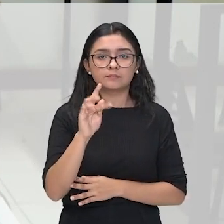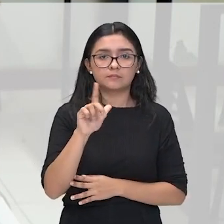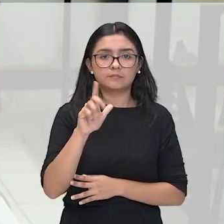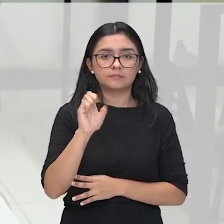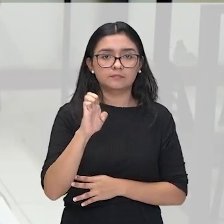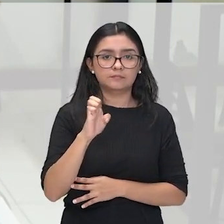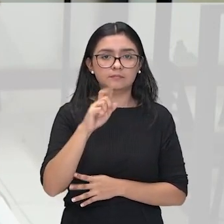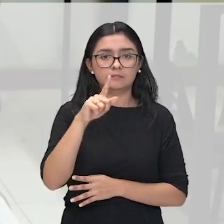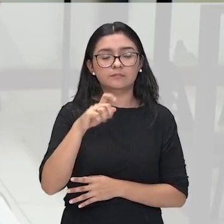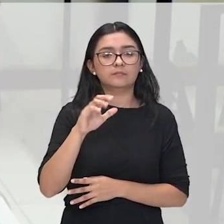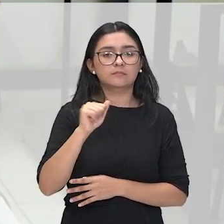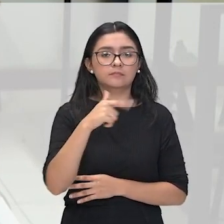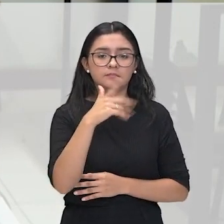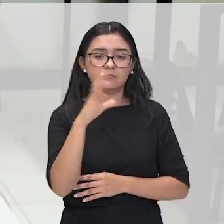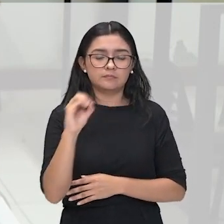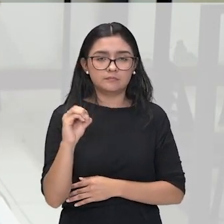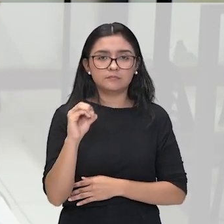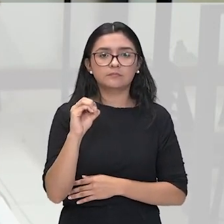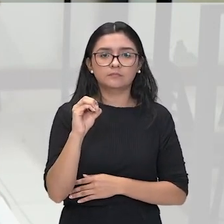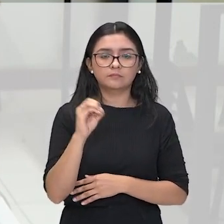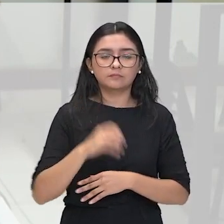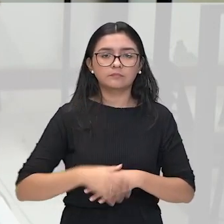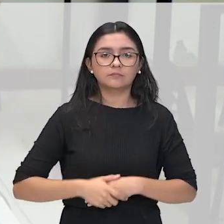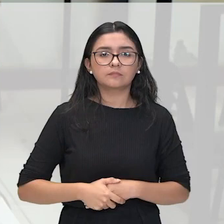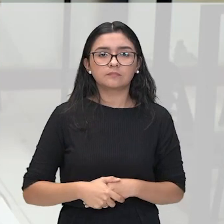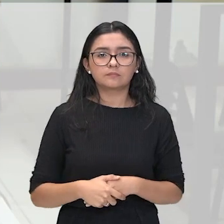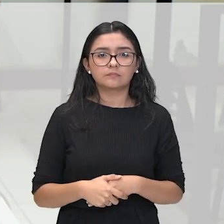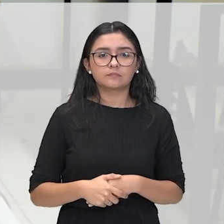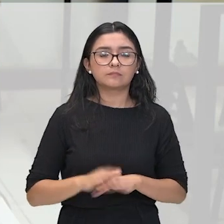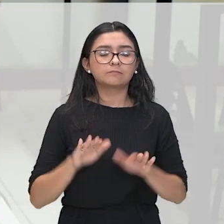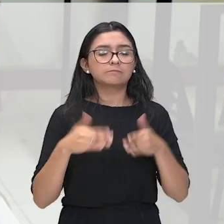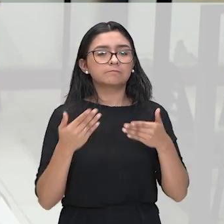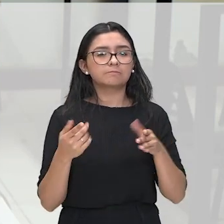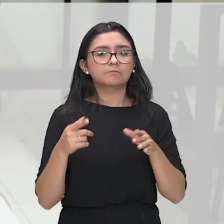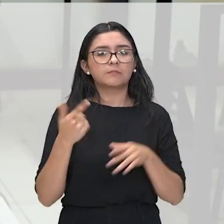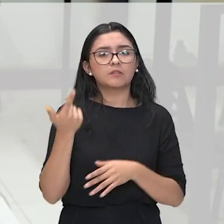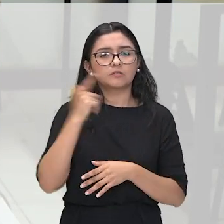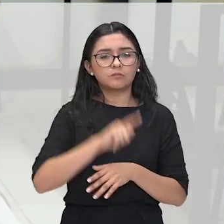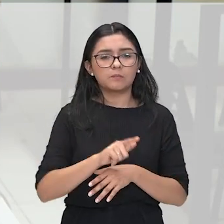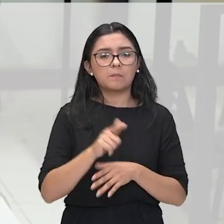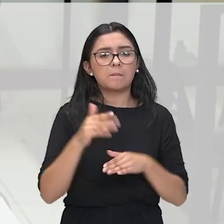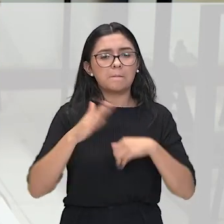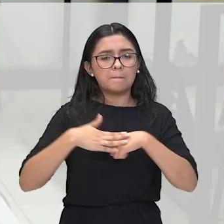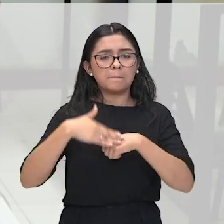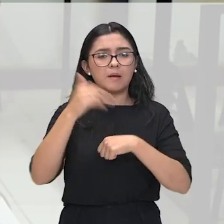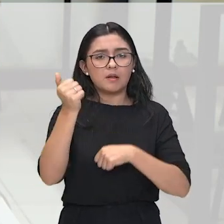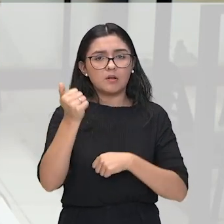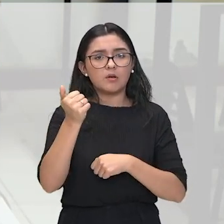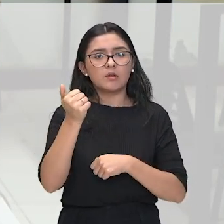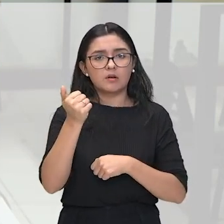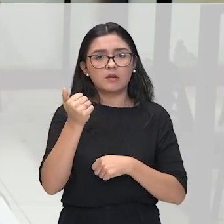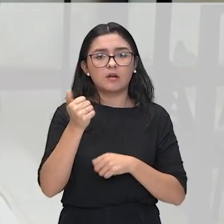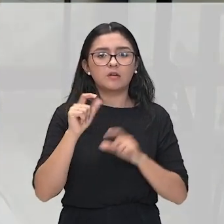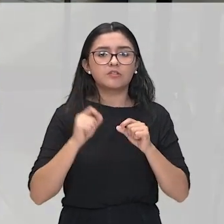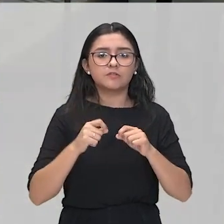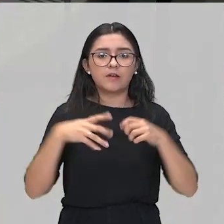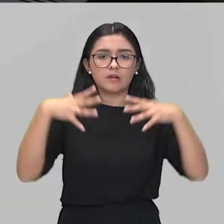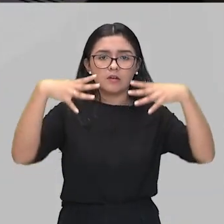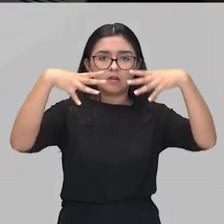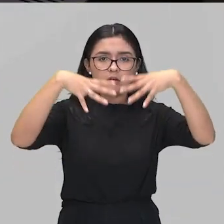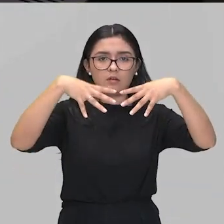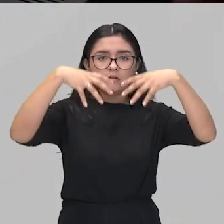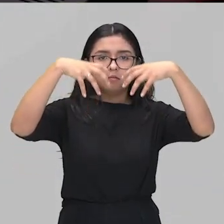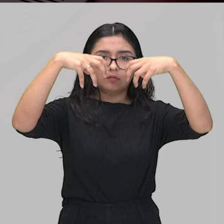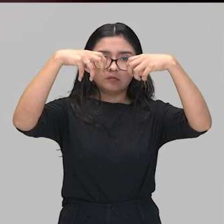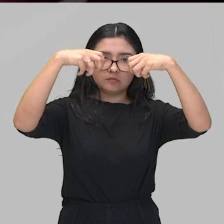é igual ao ângulo refletido. Para enfatizar a visualização, nós vamos baixar a iluminação um